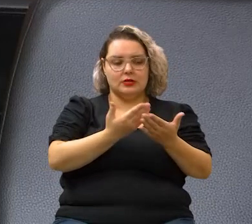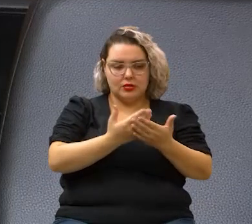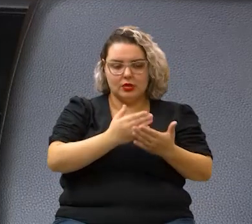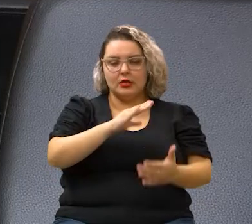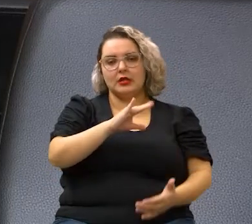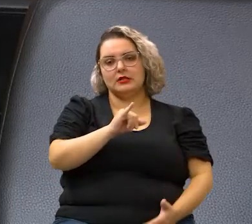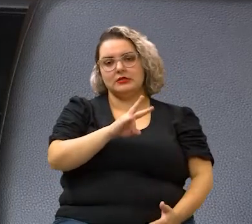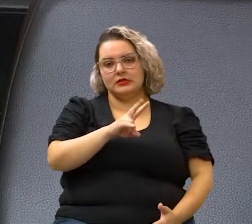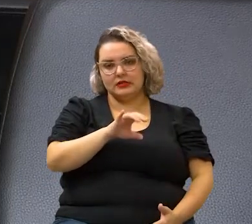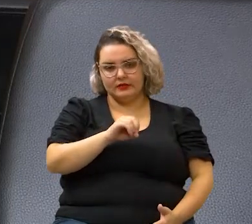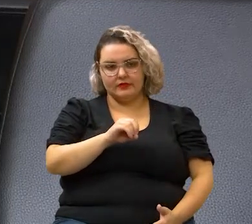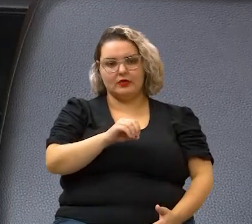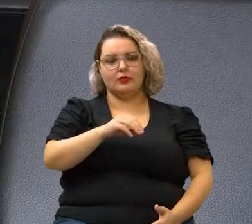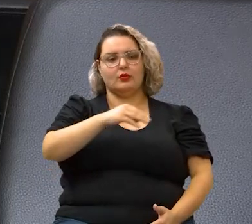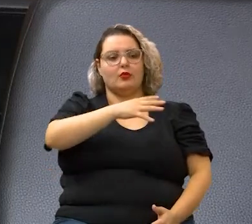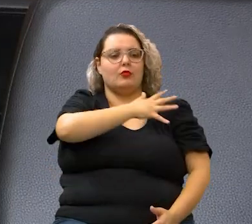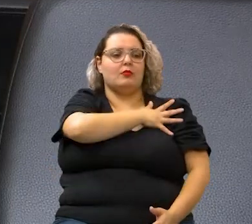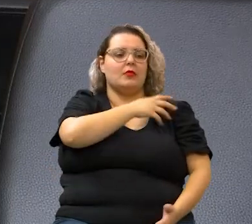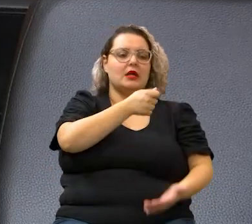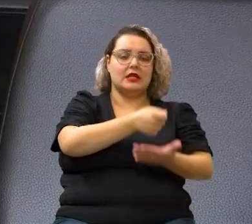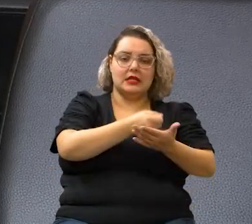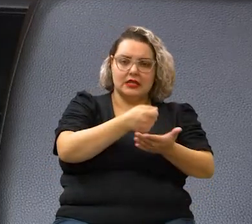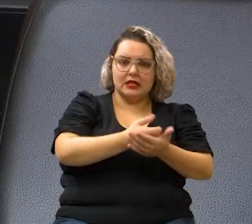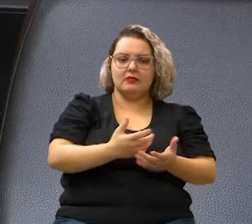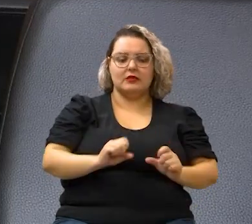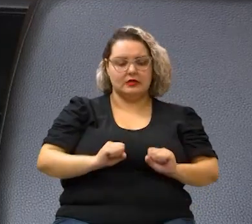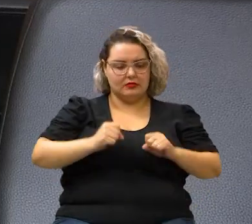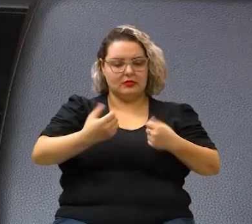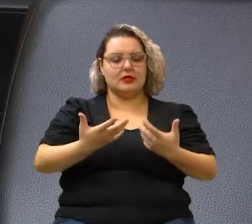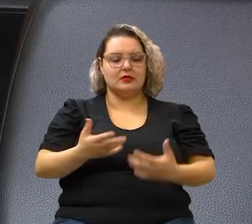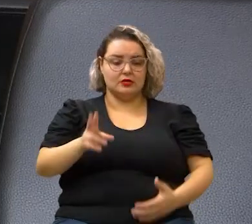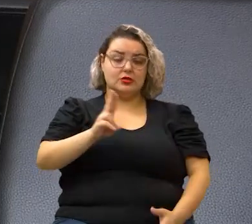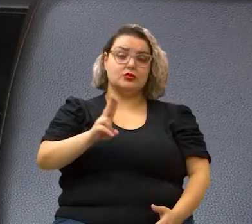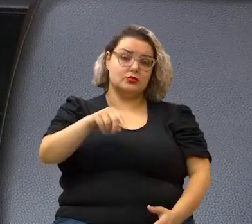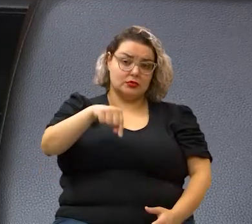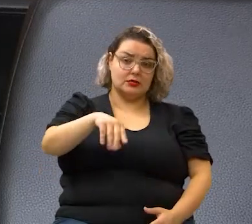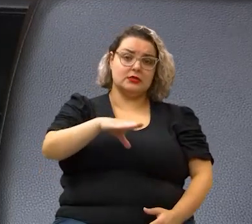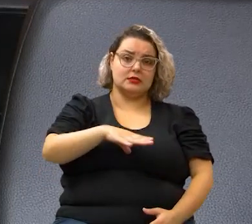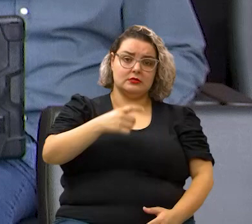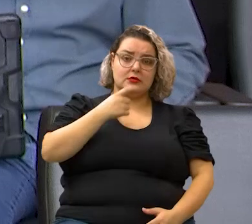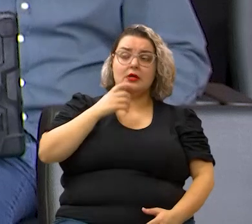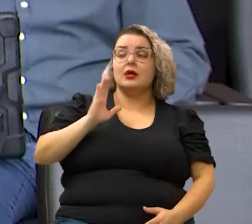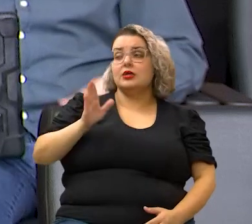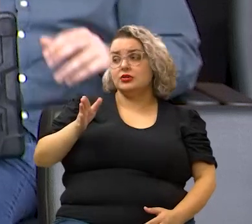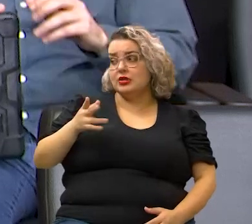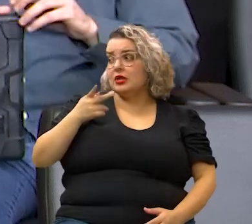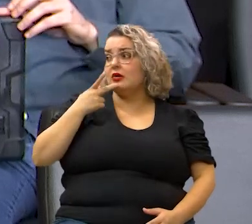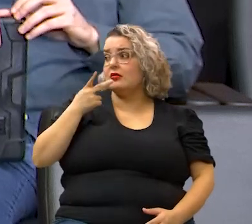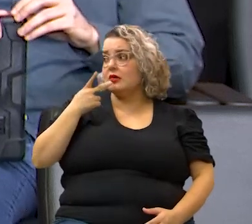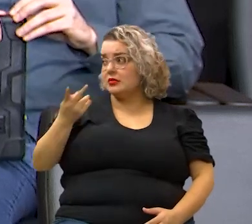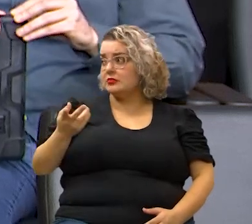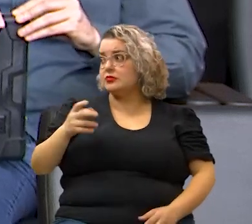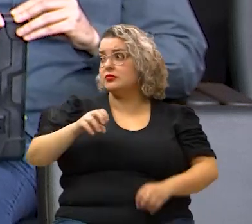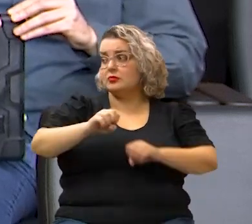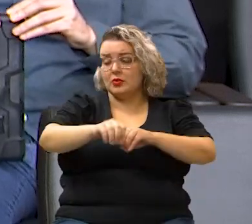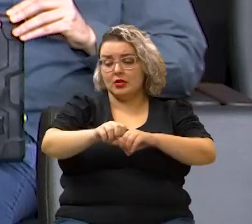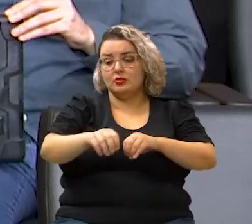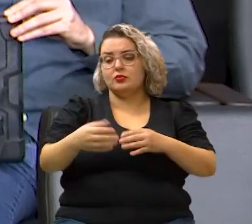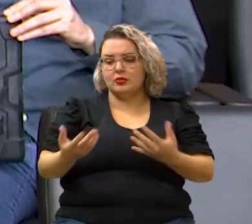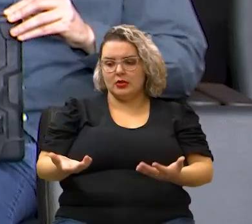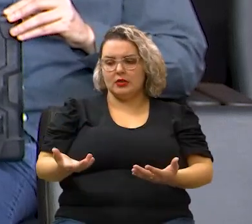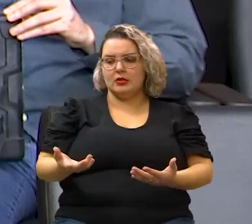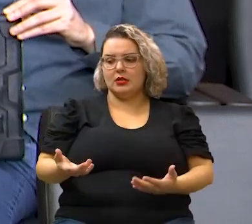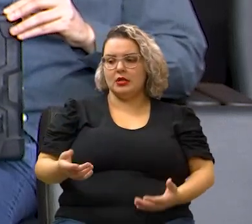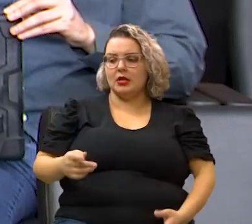ela vem resgatar isso, e por isso que eu defendo a escola cívico-militar e a implantação no município de Campinas. Já que nós estamos falando sobre